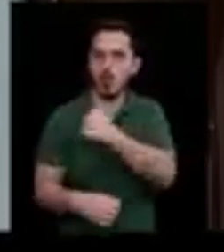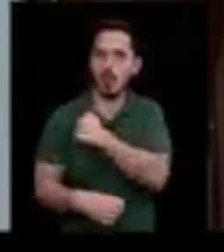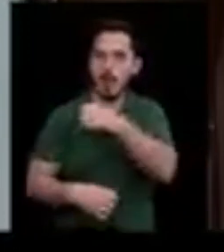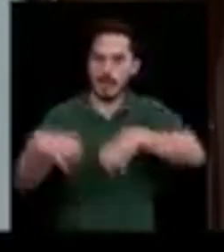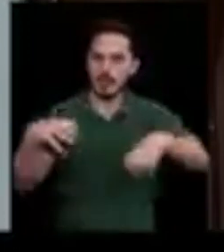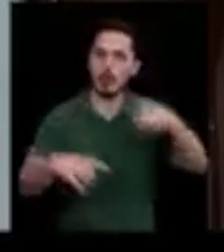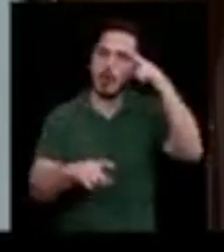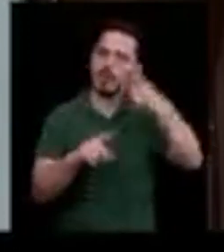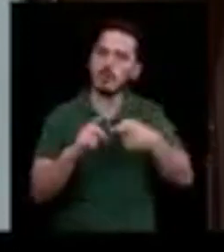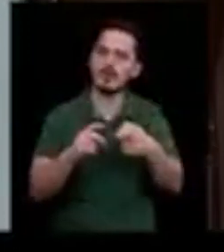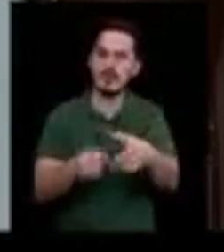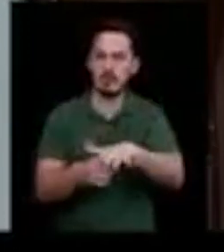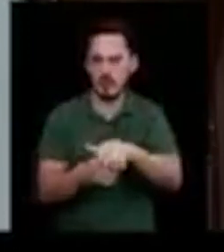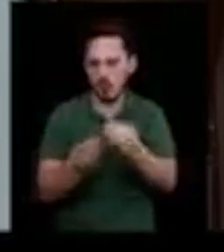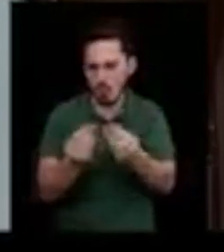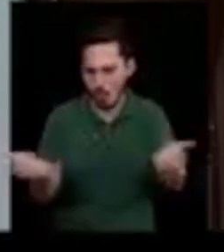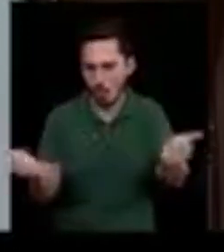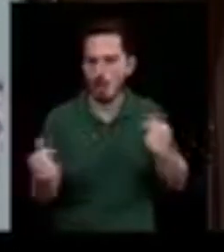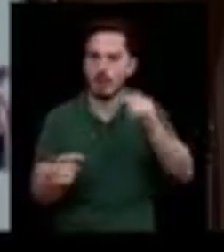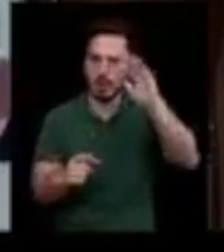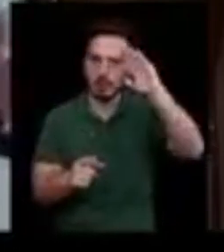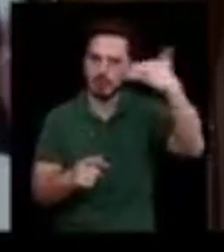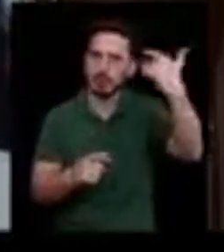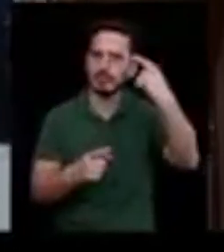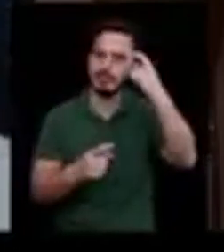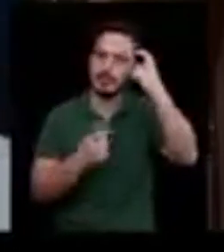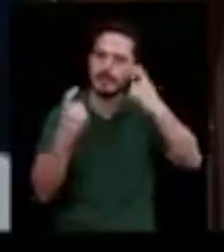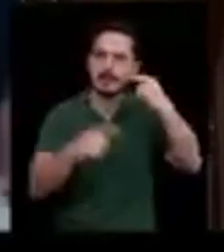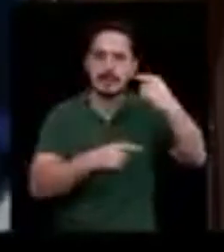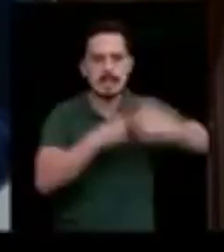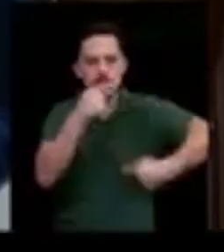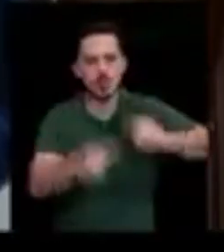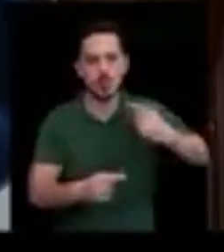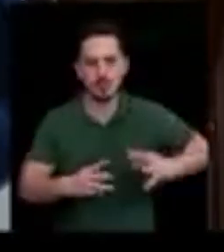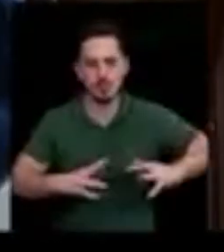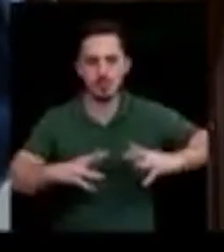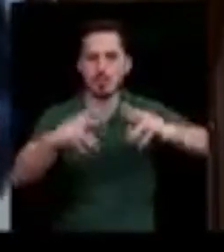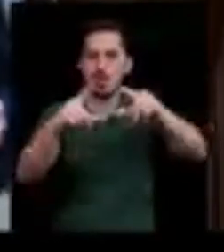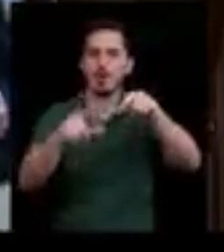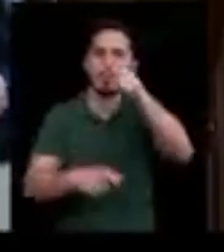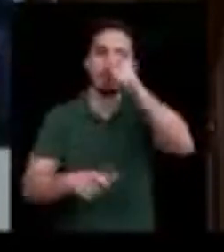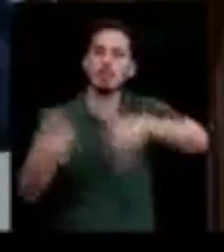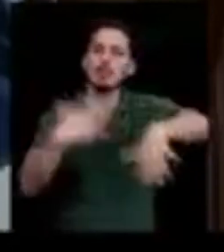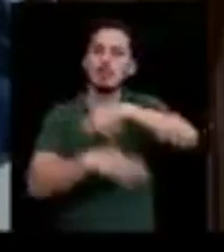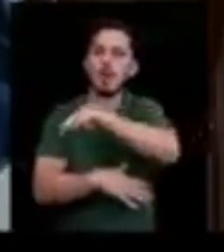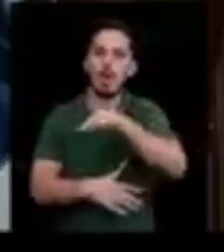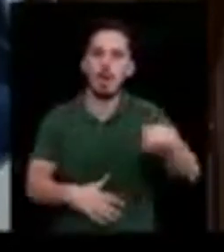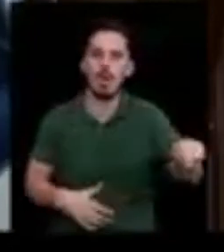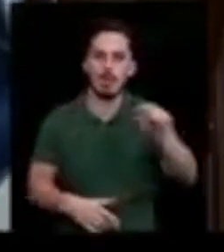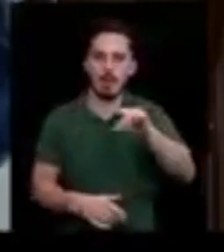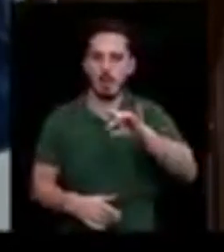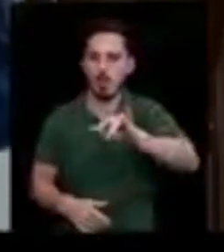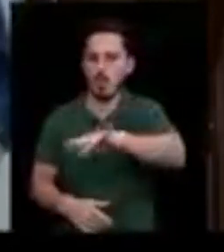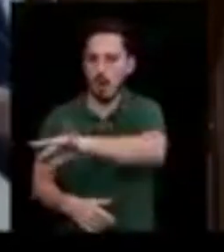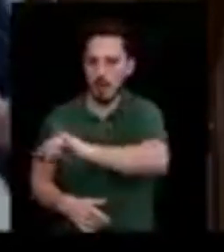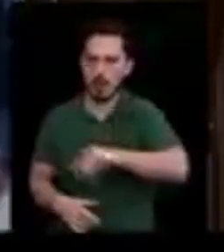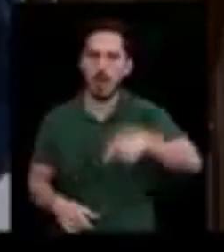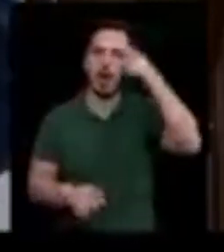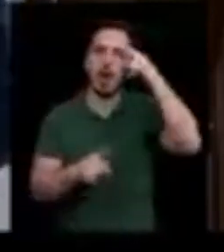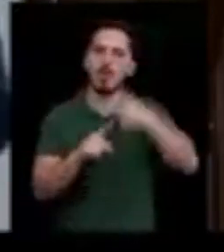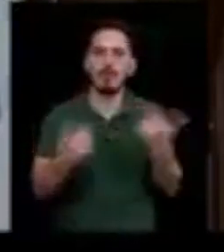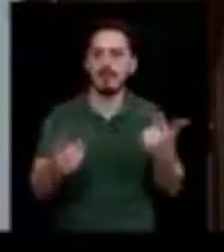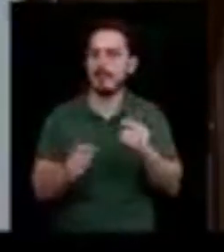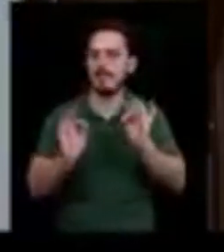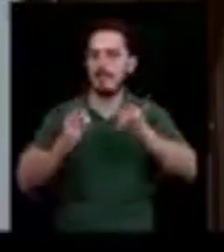possamos resolver esta situação e projetar um ciclo de crescimento para estas povoações e para estas localidades para que possa-se